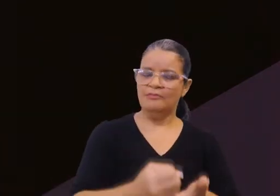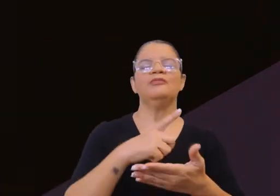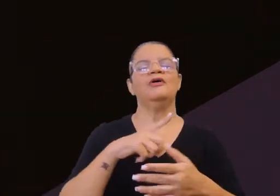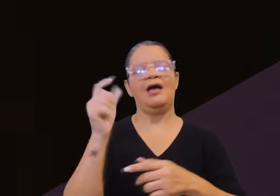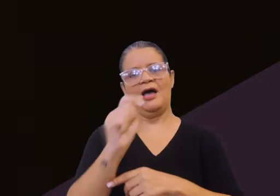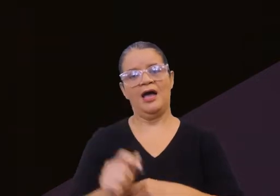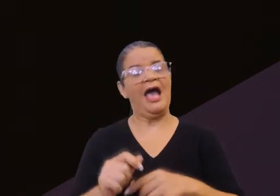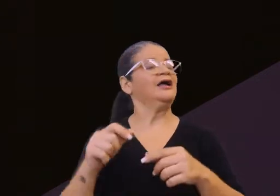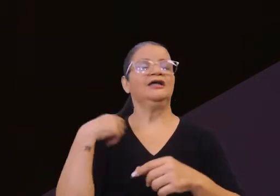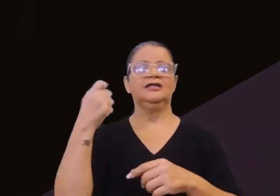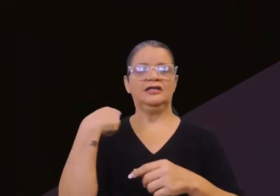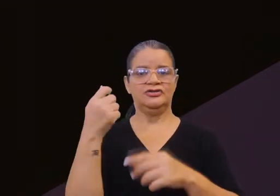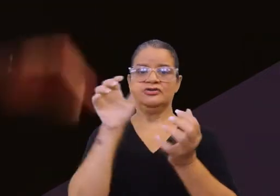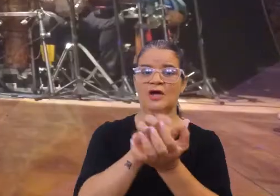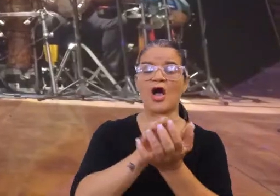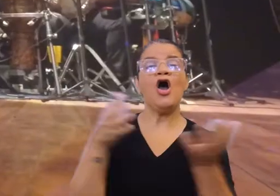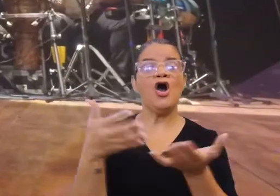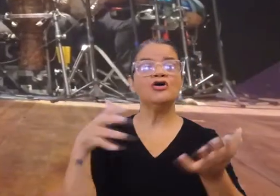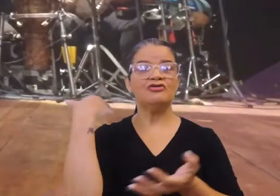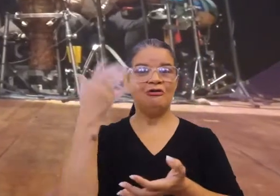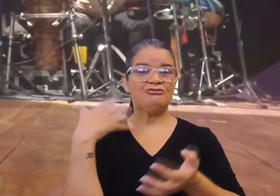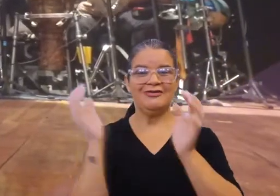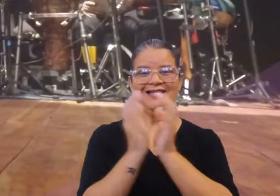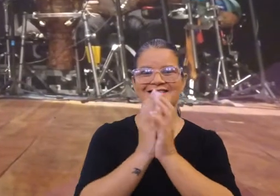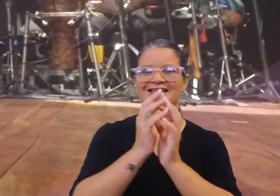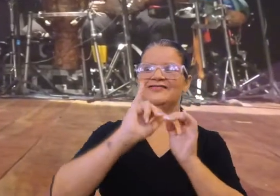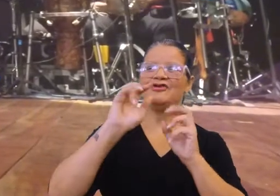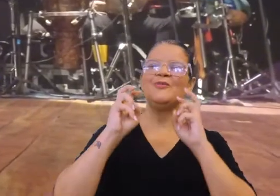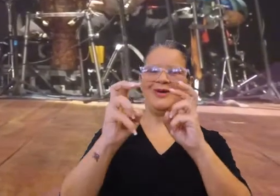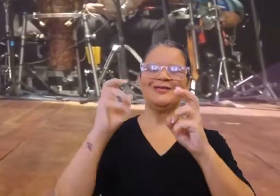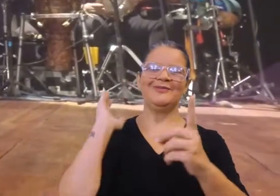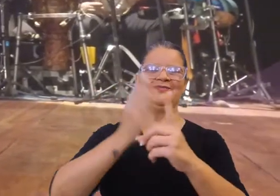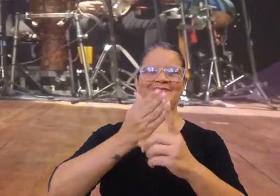Para vocês, hoje, esse é o som do Recife, diretamente de Jaboatão dos Guararapes.